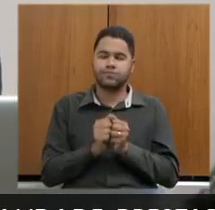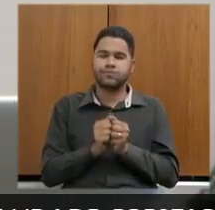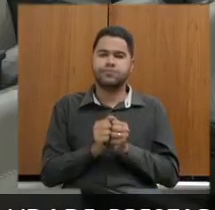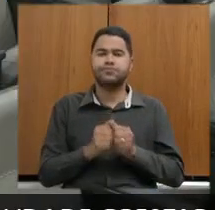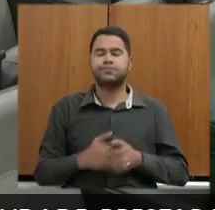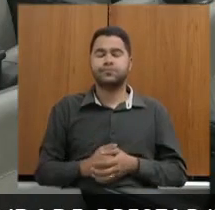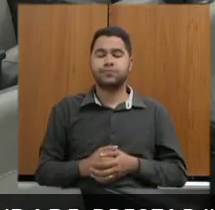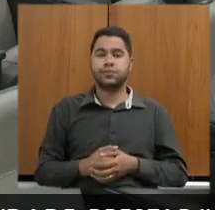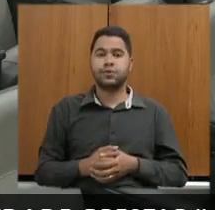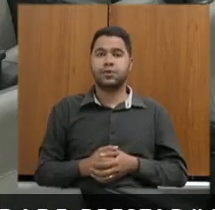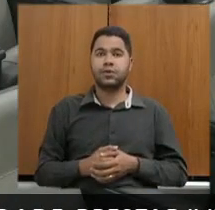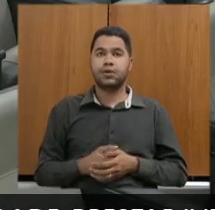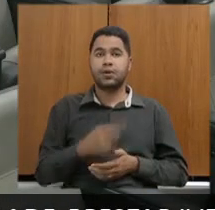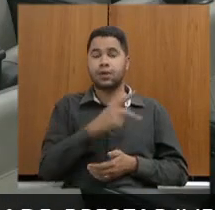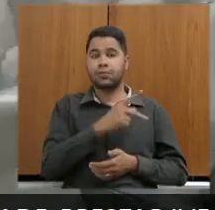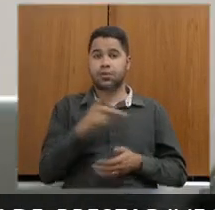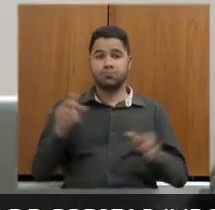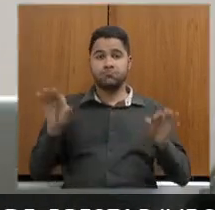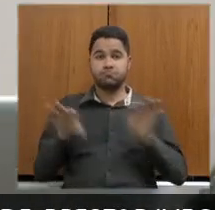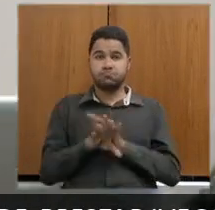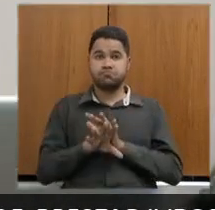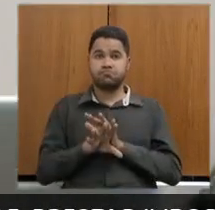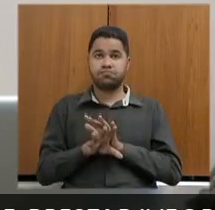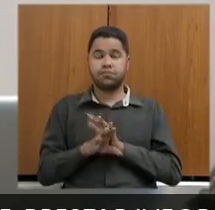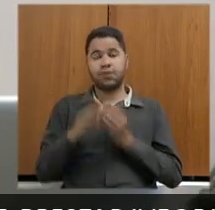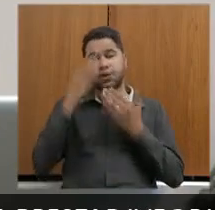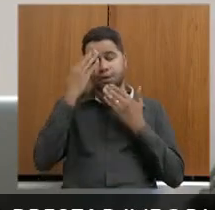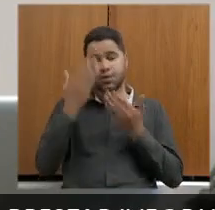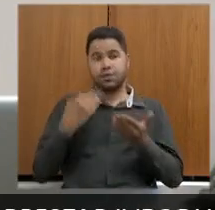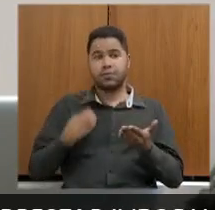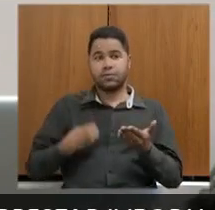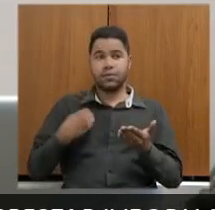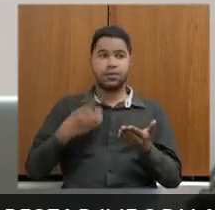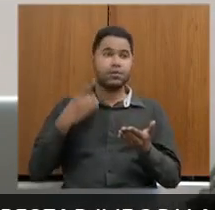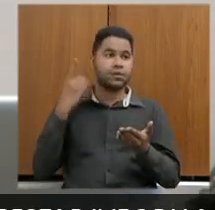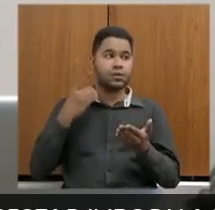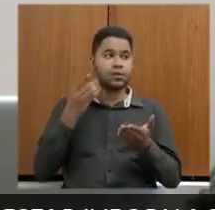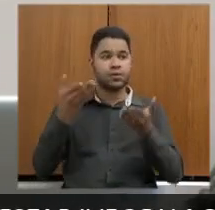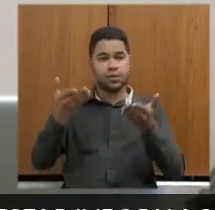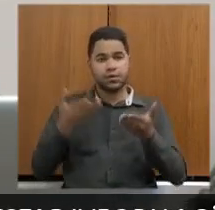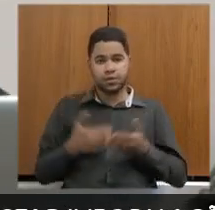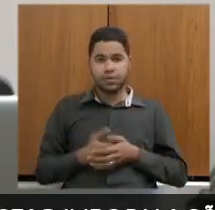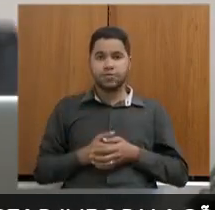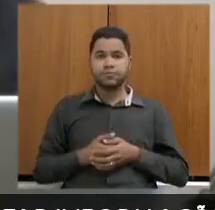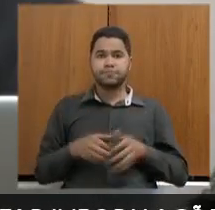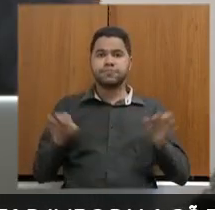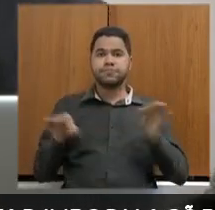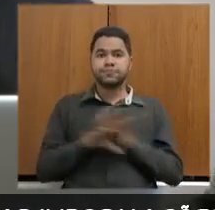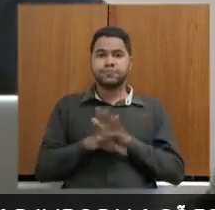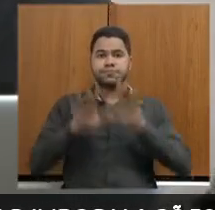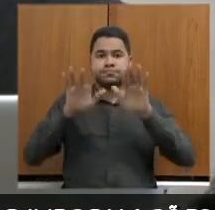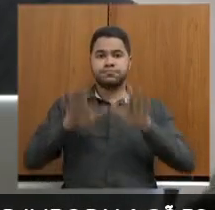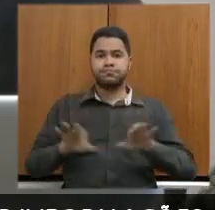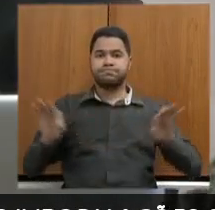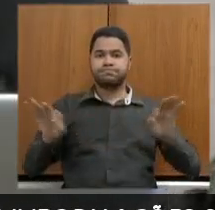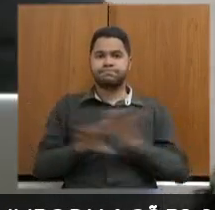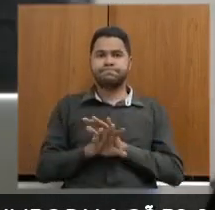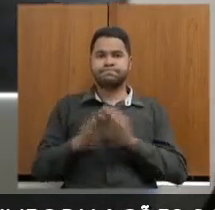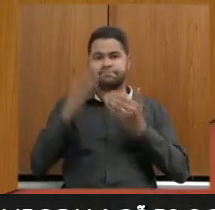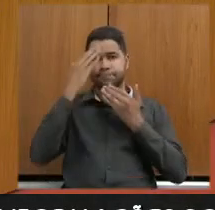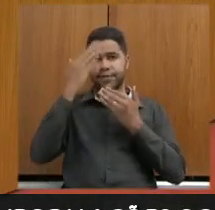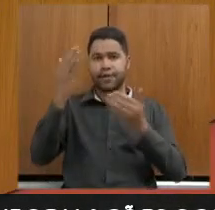lado com bobeira a presidência cumprida a finalidade da reunião a presidência agradece a presença dos parlamentares os convidados determina a lavratura da ata e encerra os trabalhos